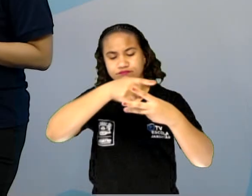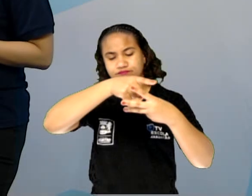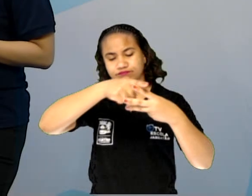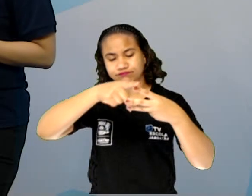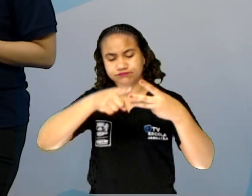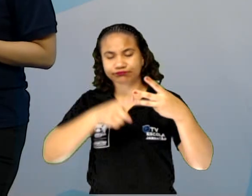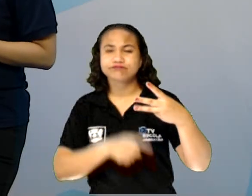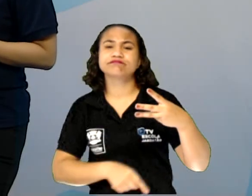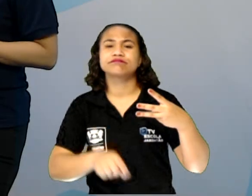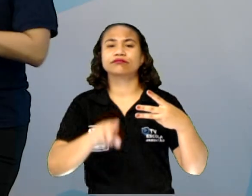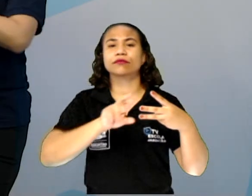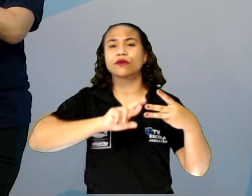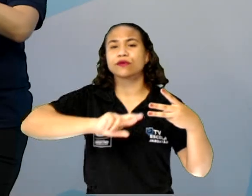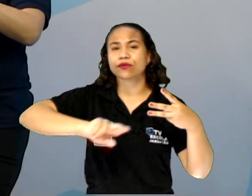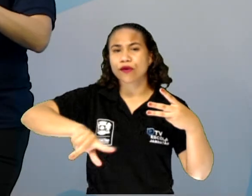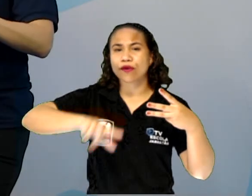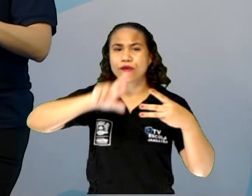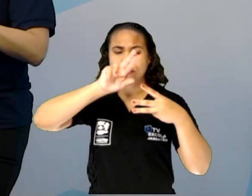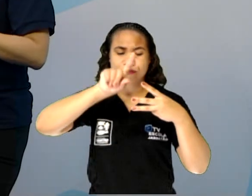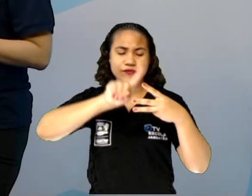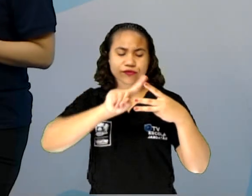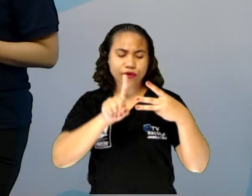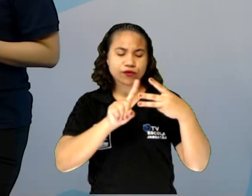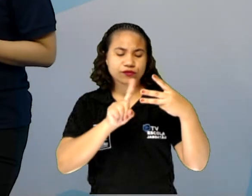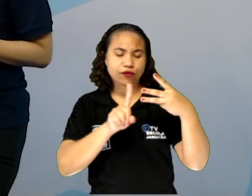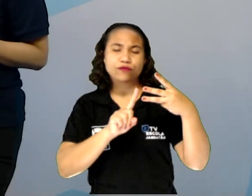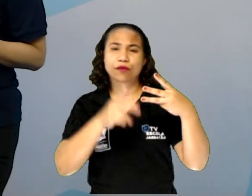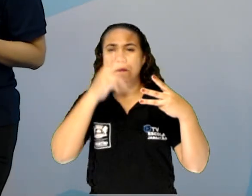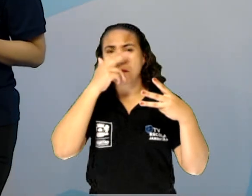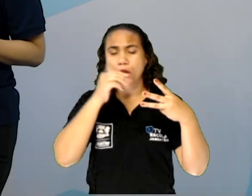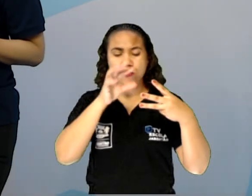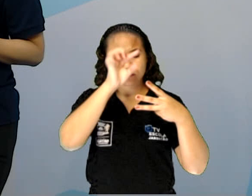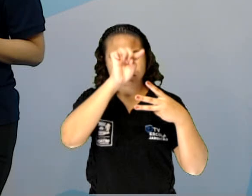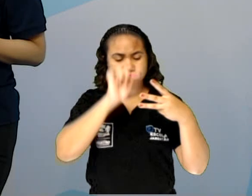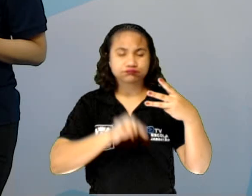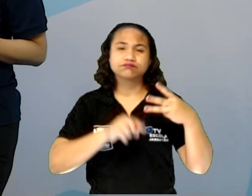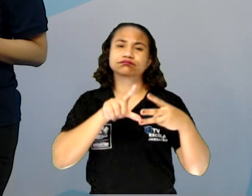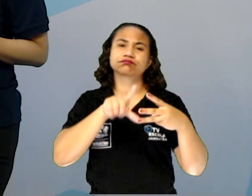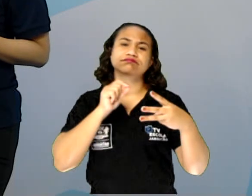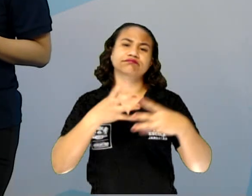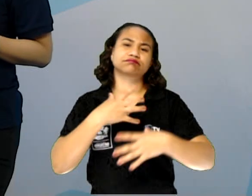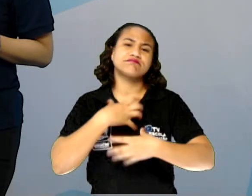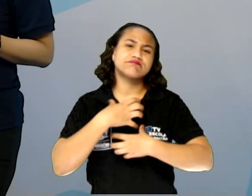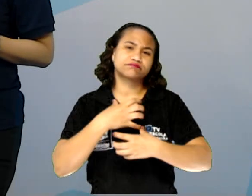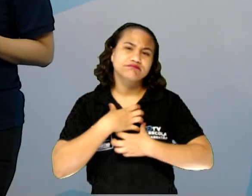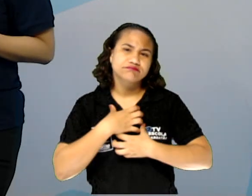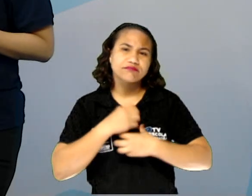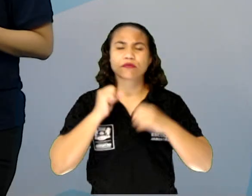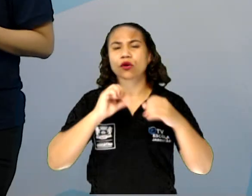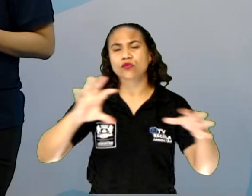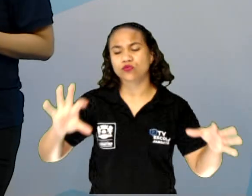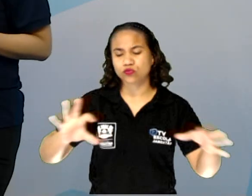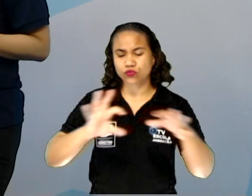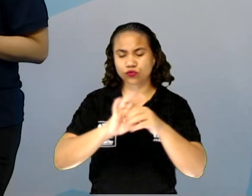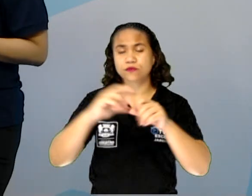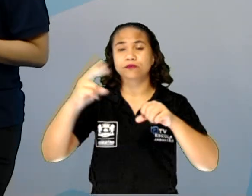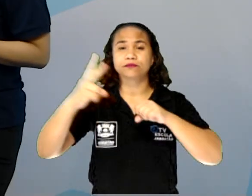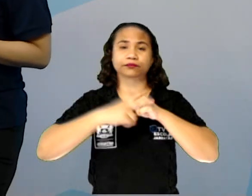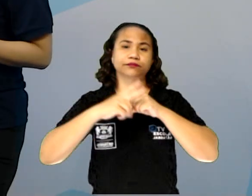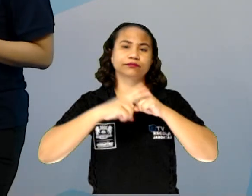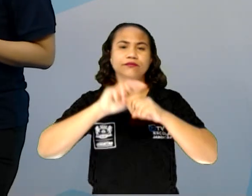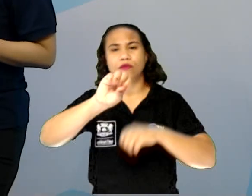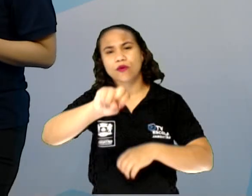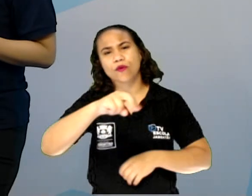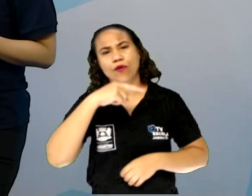a negação not, separado. A gente pode juntar o pronome com o verbo ou a gente